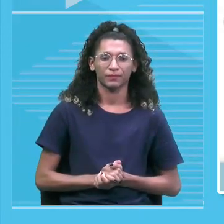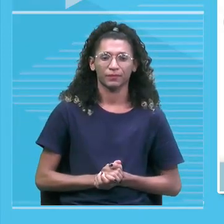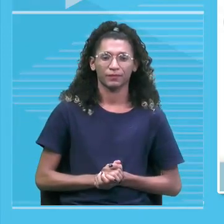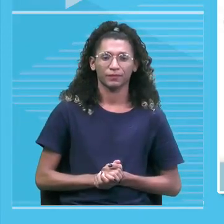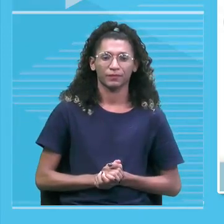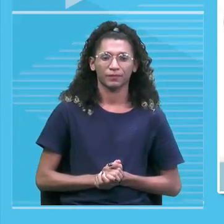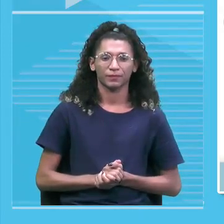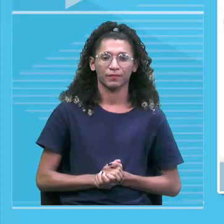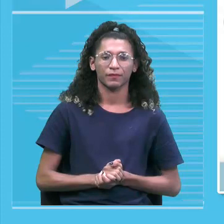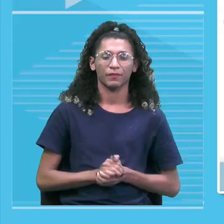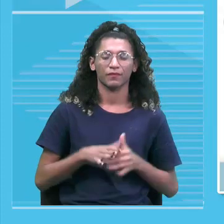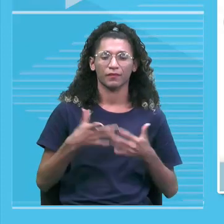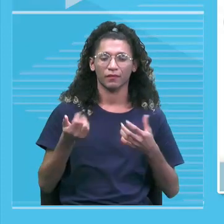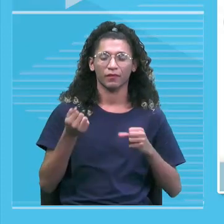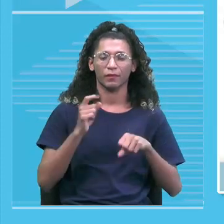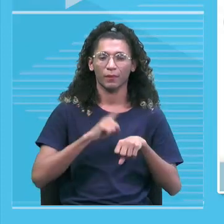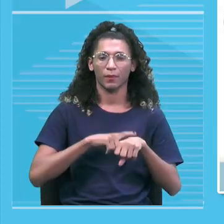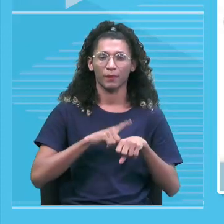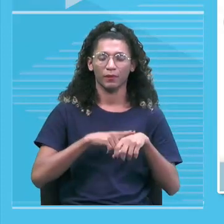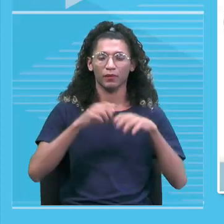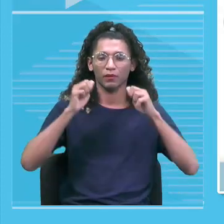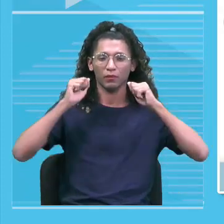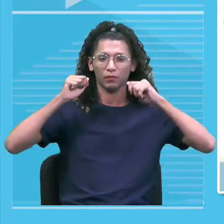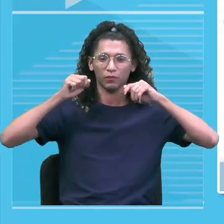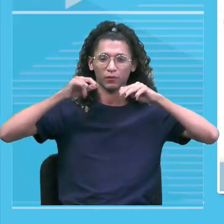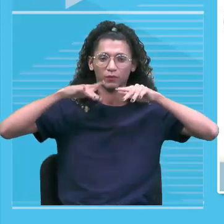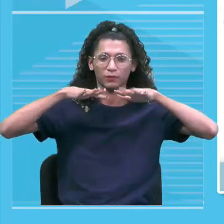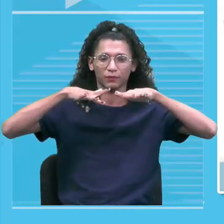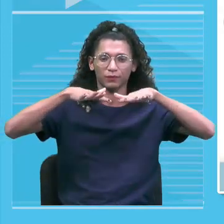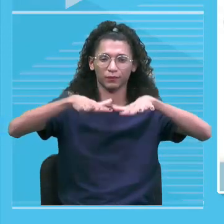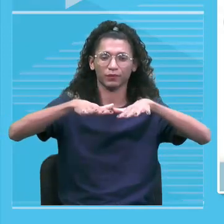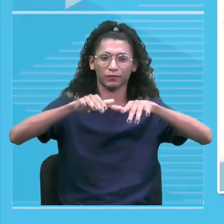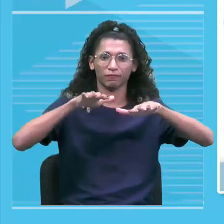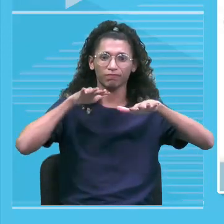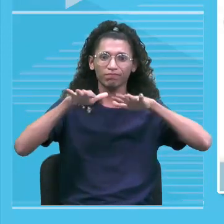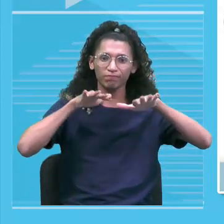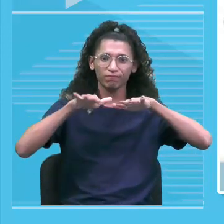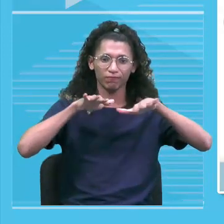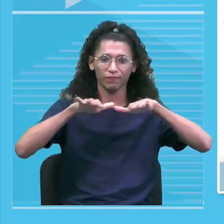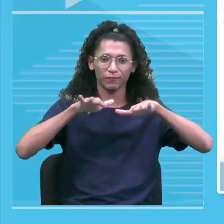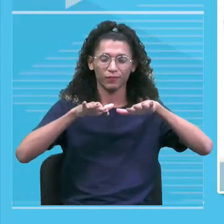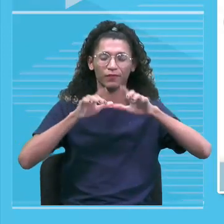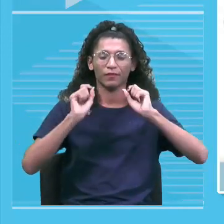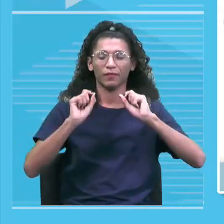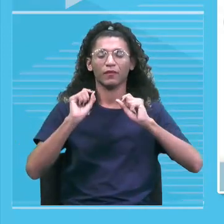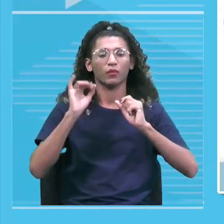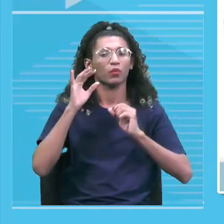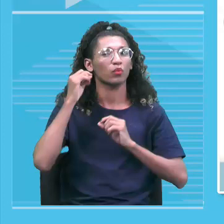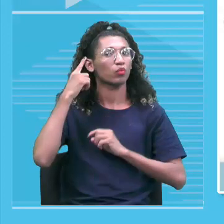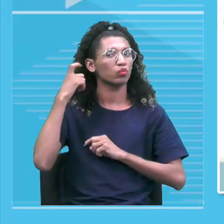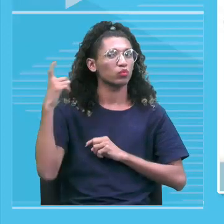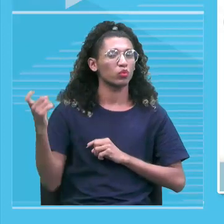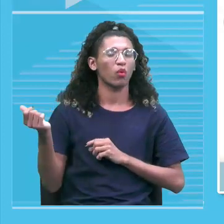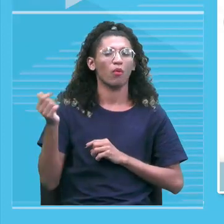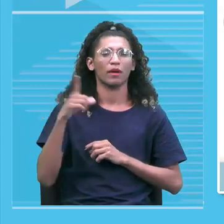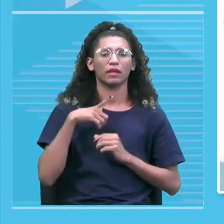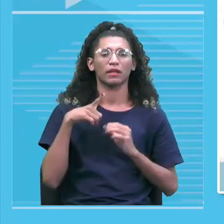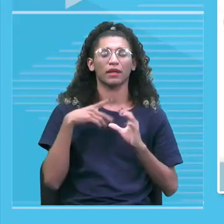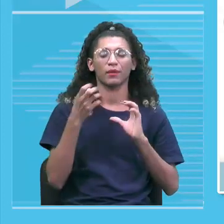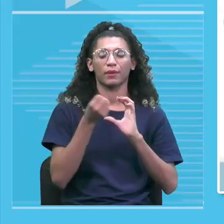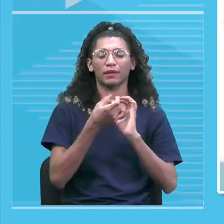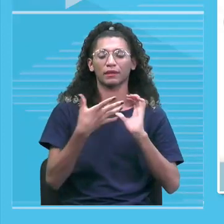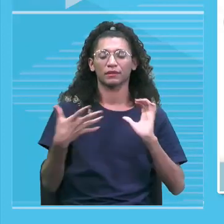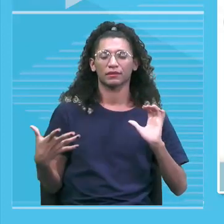durante essa propagação ou seja durante essa vibração a onda ela tem uma grande característica